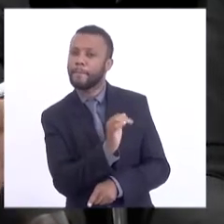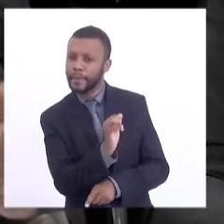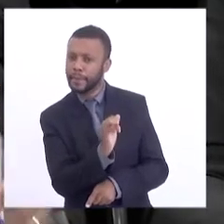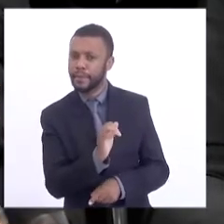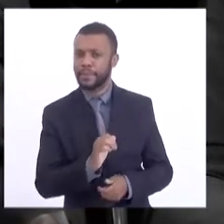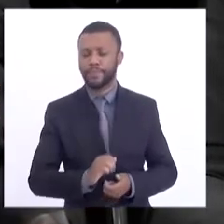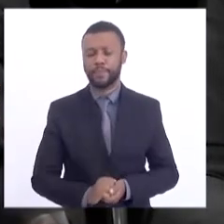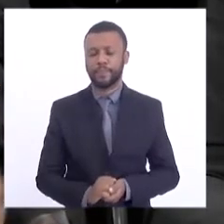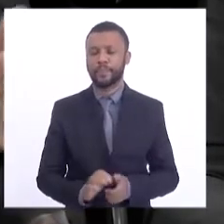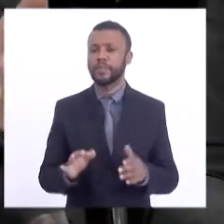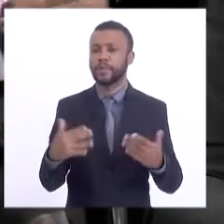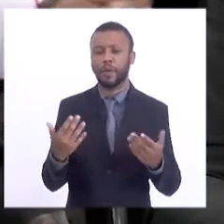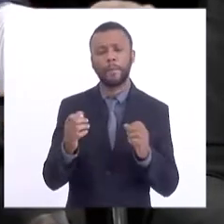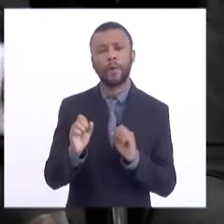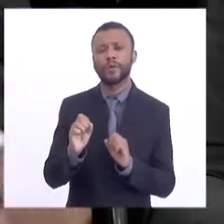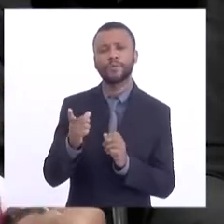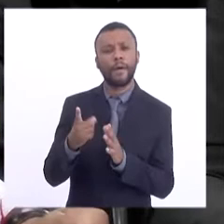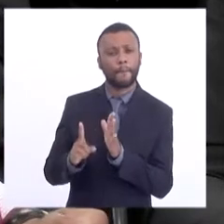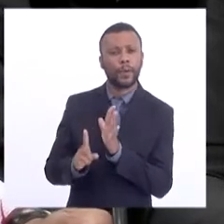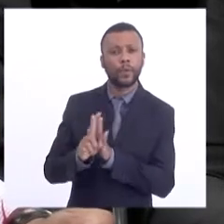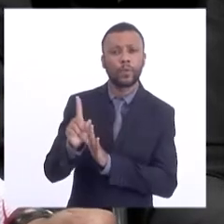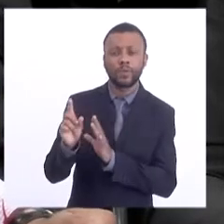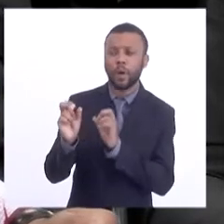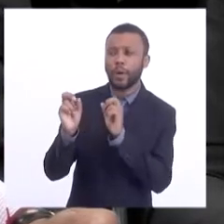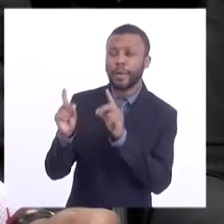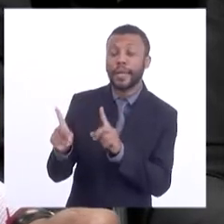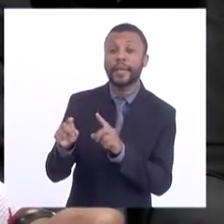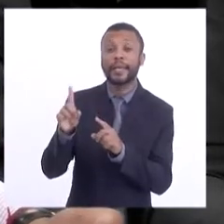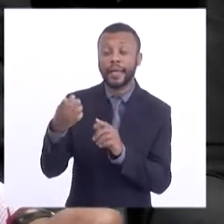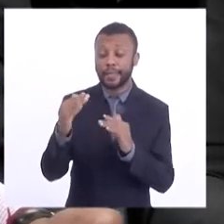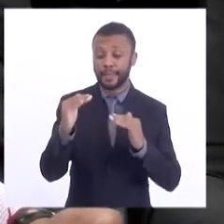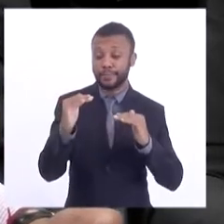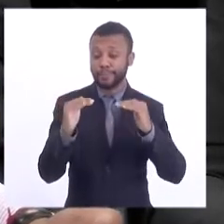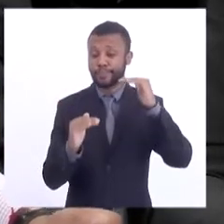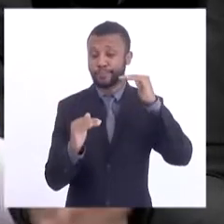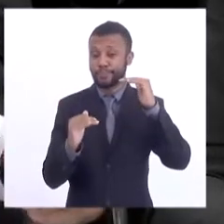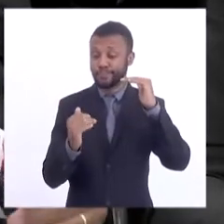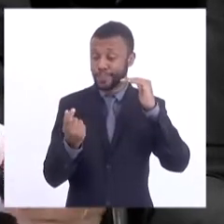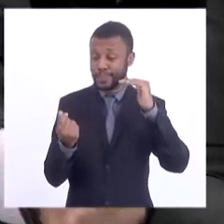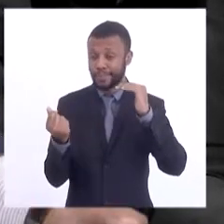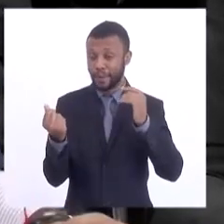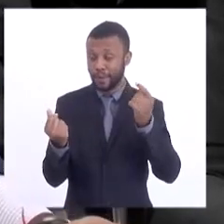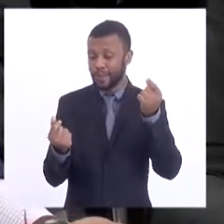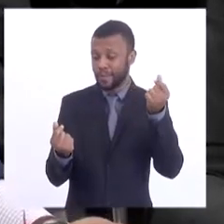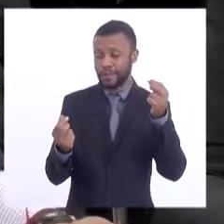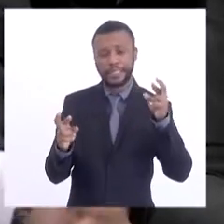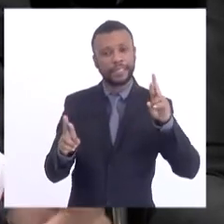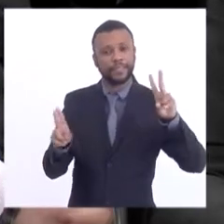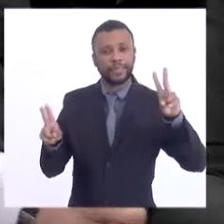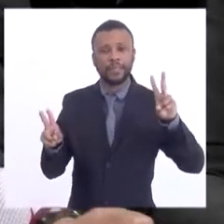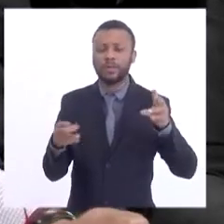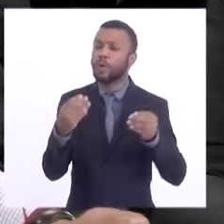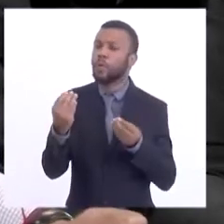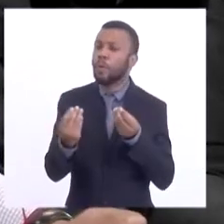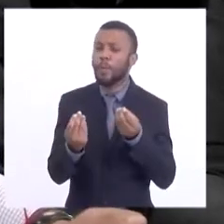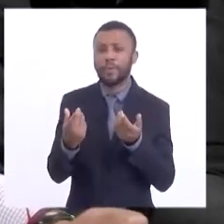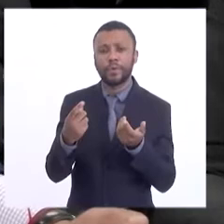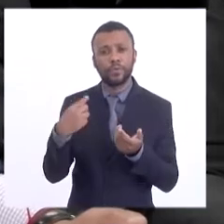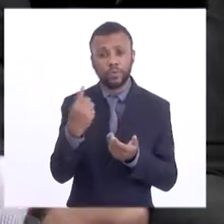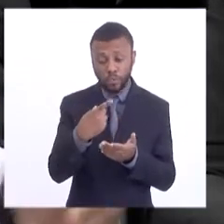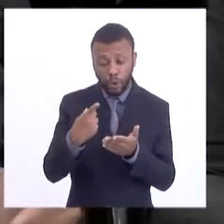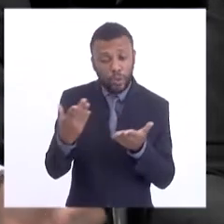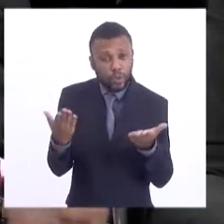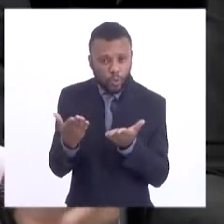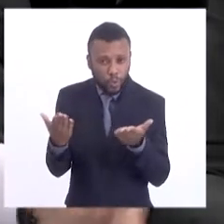pode vir uma pergunta Ok o que a gente faz com essa diferença não é verdade é esse estudo que nós temos feito